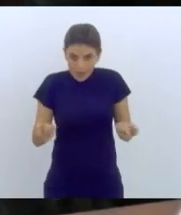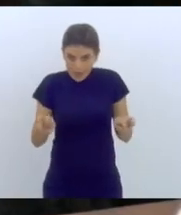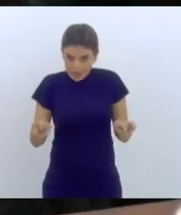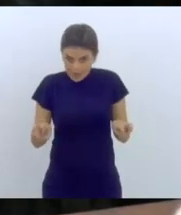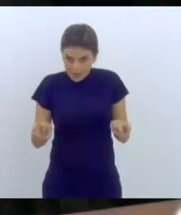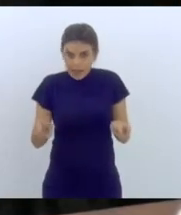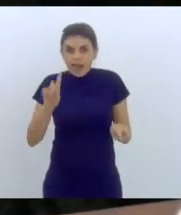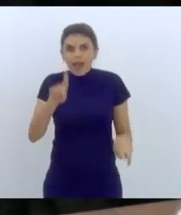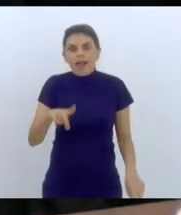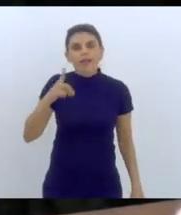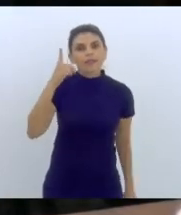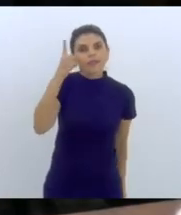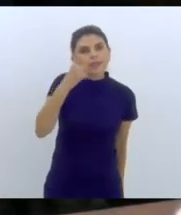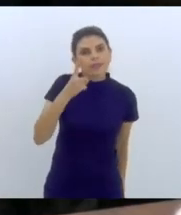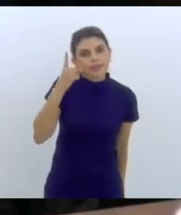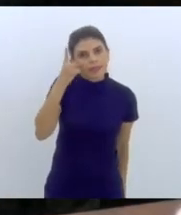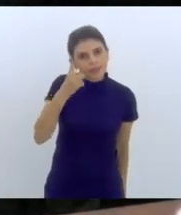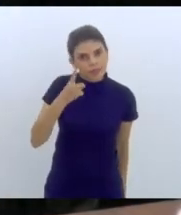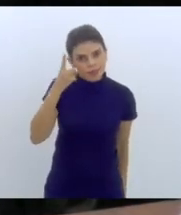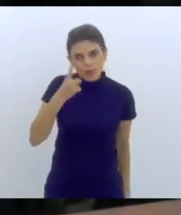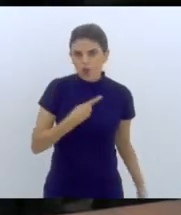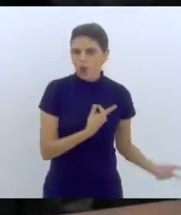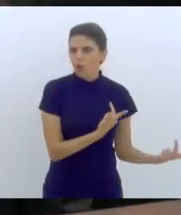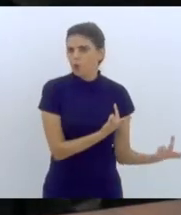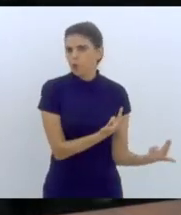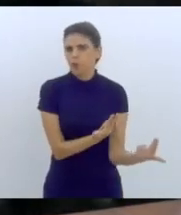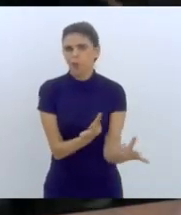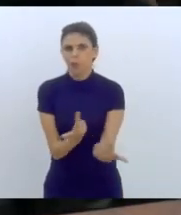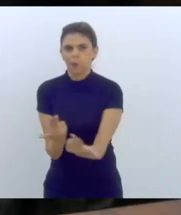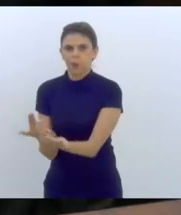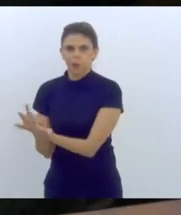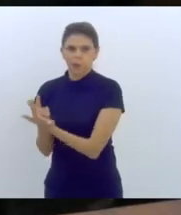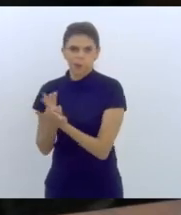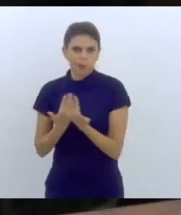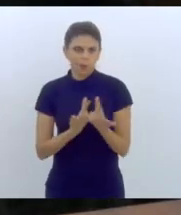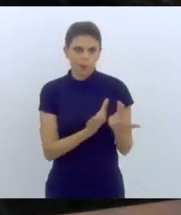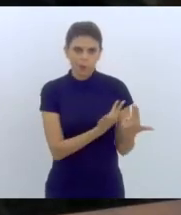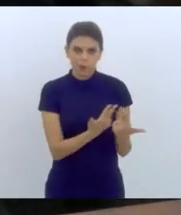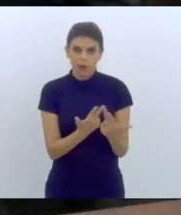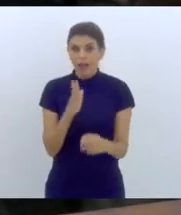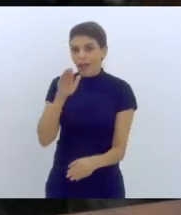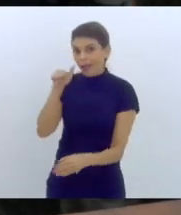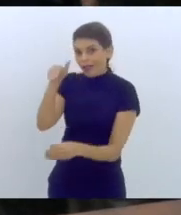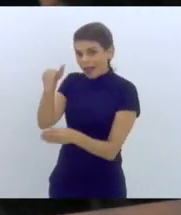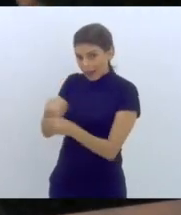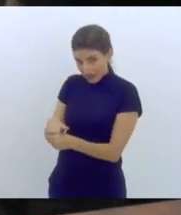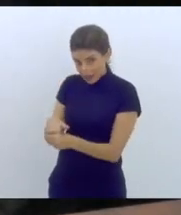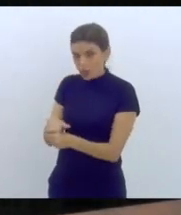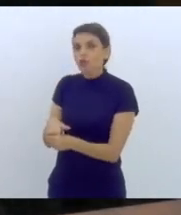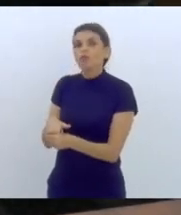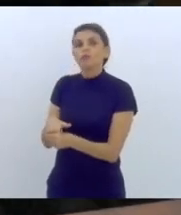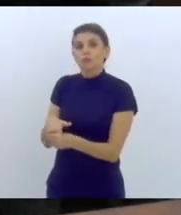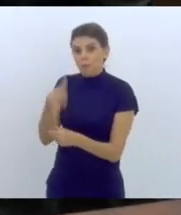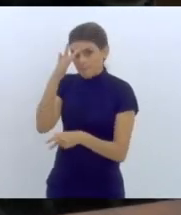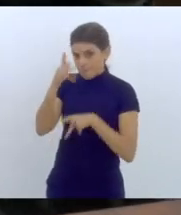é deputado como todos nós, eleito e diplomado.